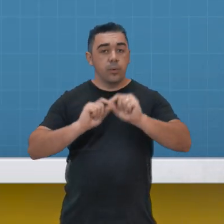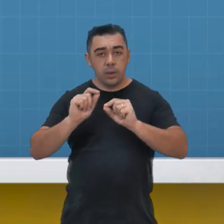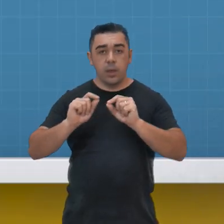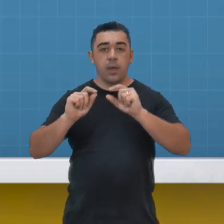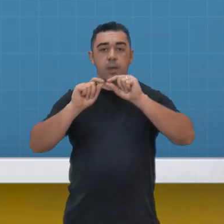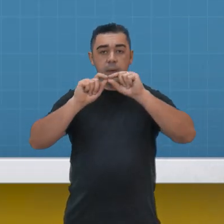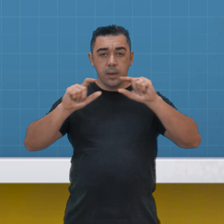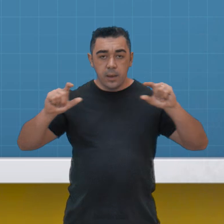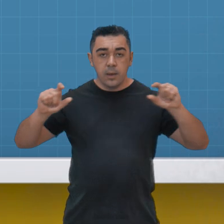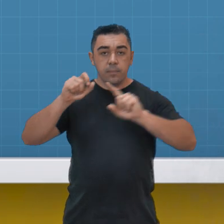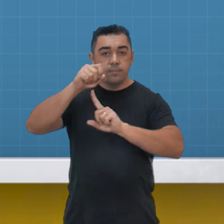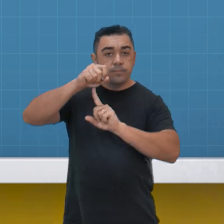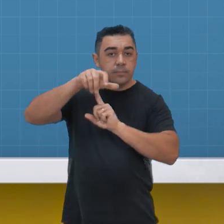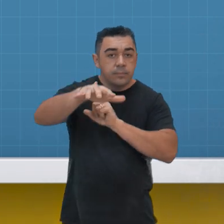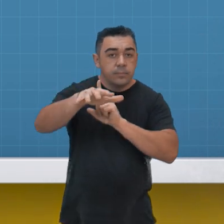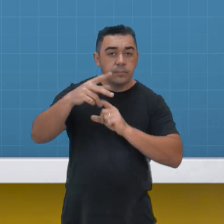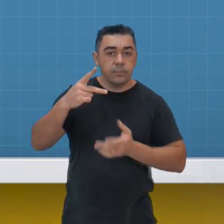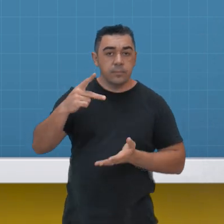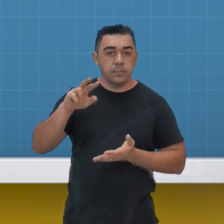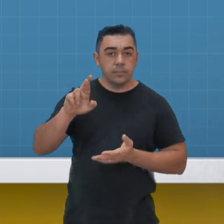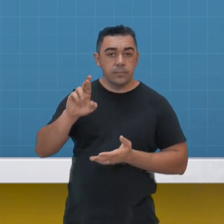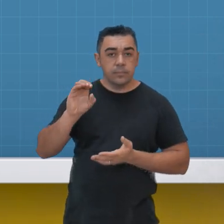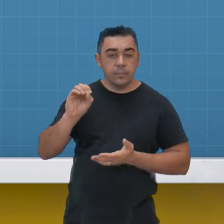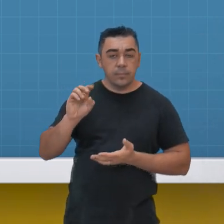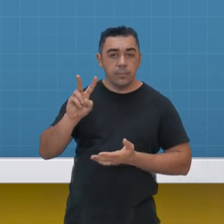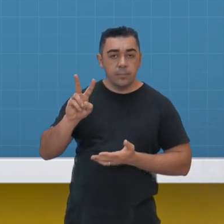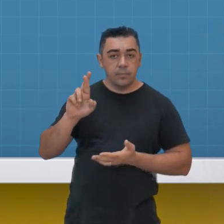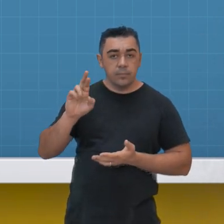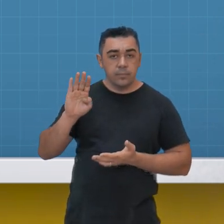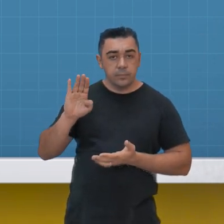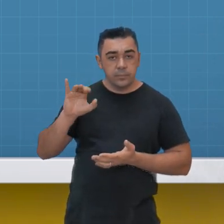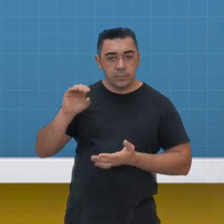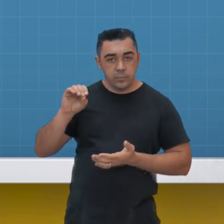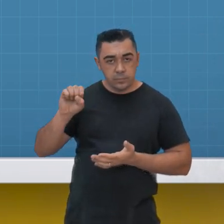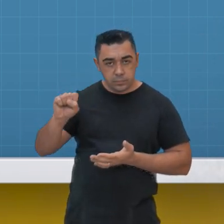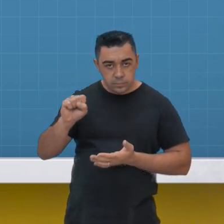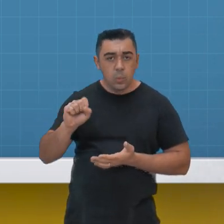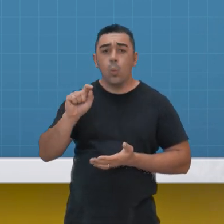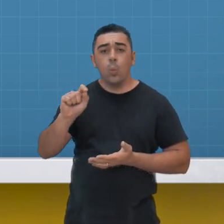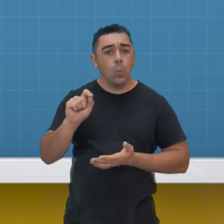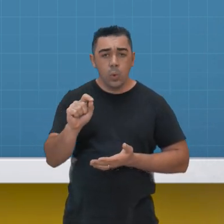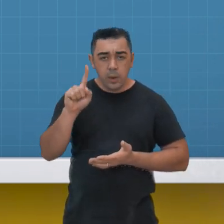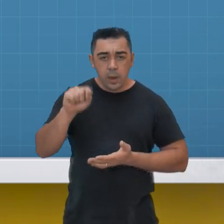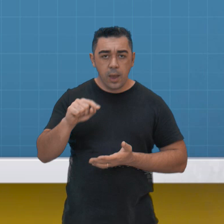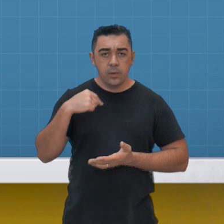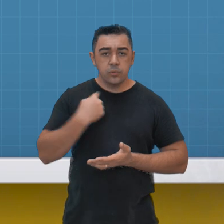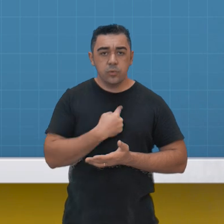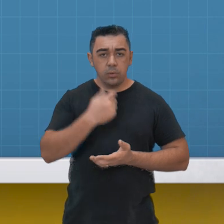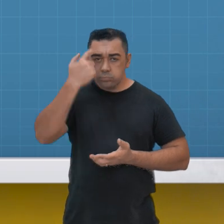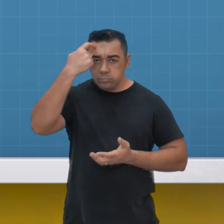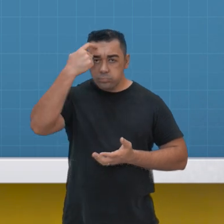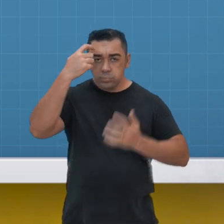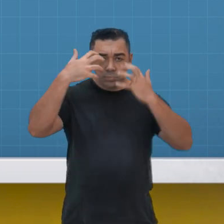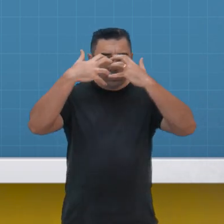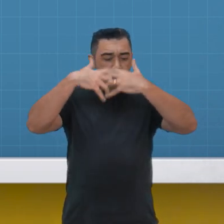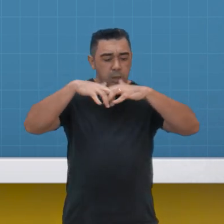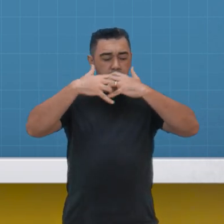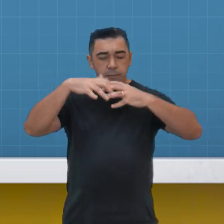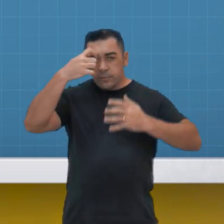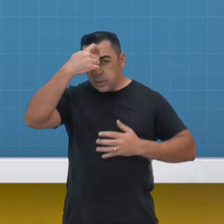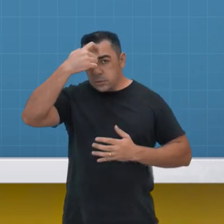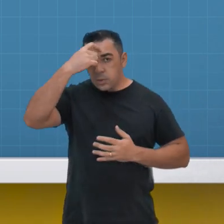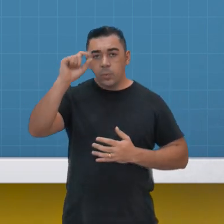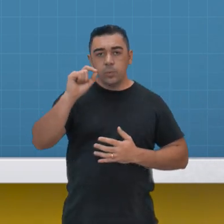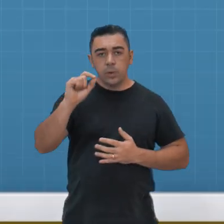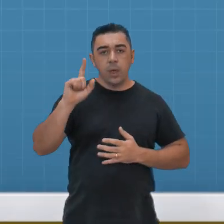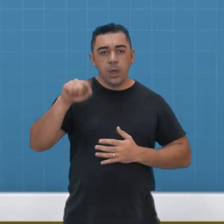interpretamos provérbios. E os provérbios trazem uma reflexão sobre o